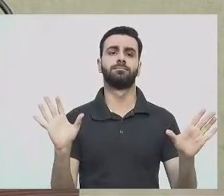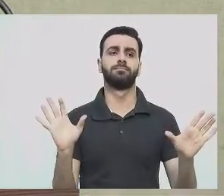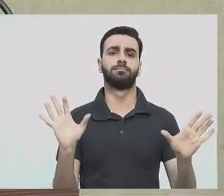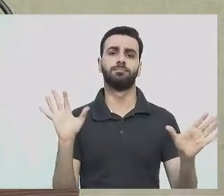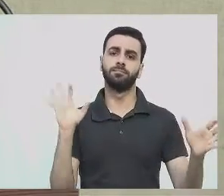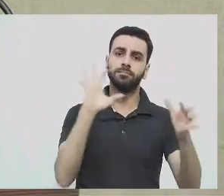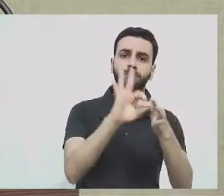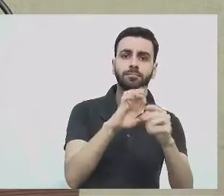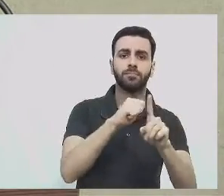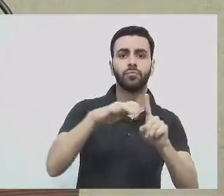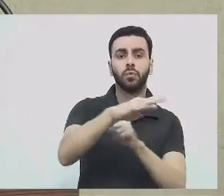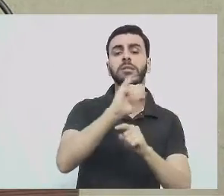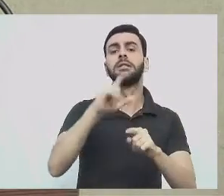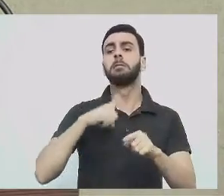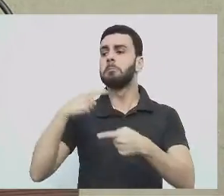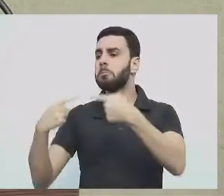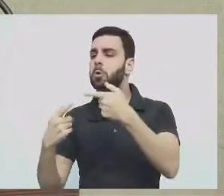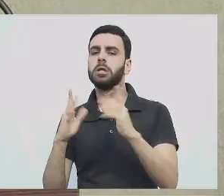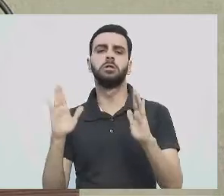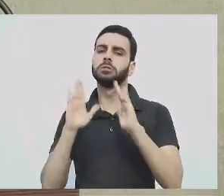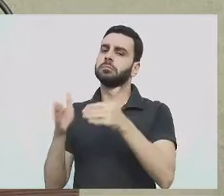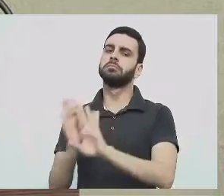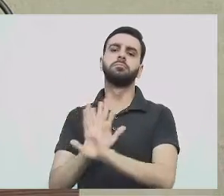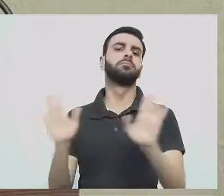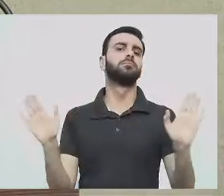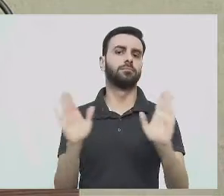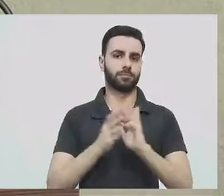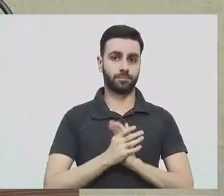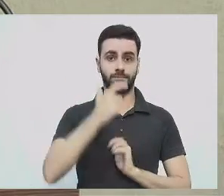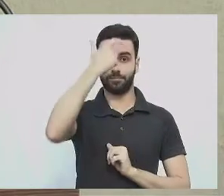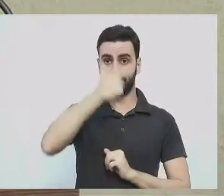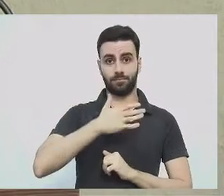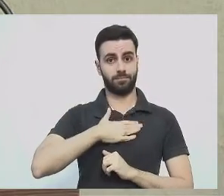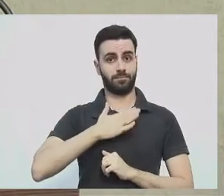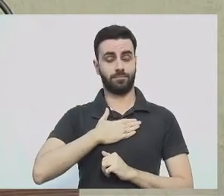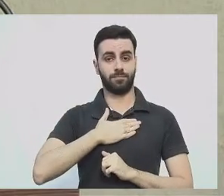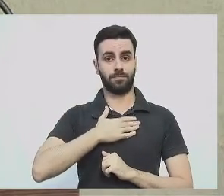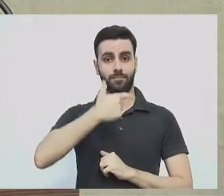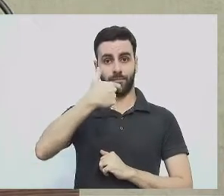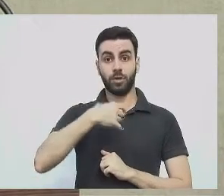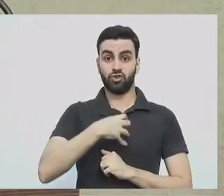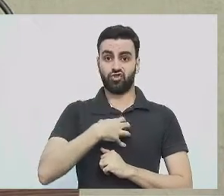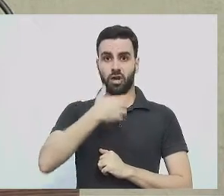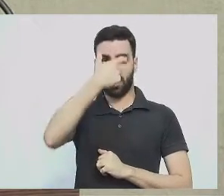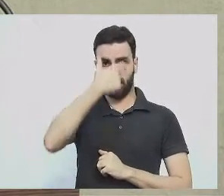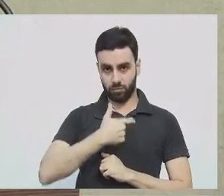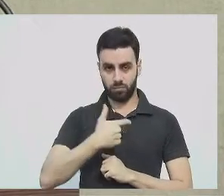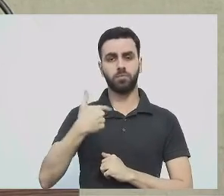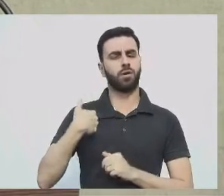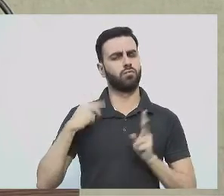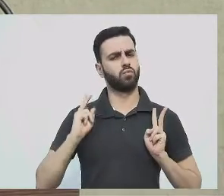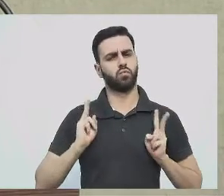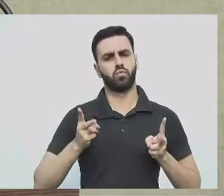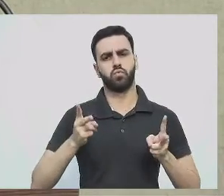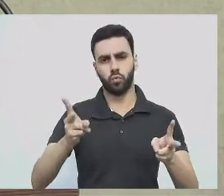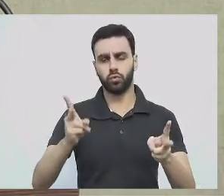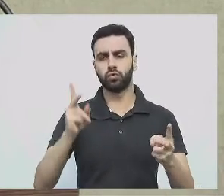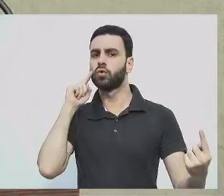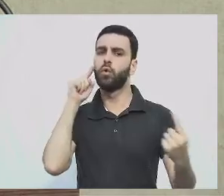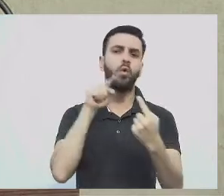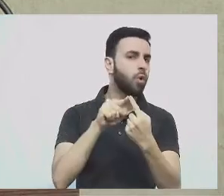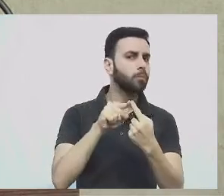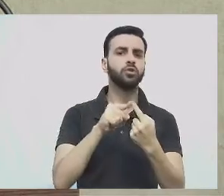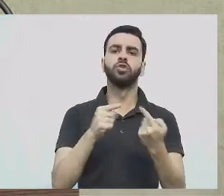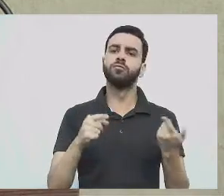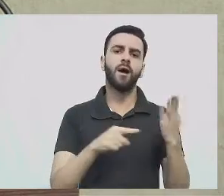povo, independente de política. Então, esse é meu papel. E vou cumprir até morrer, fazer o bem e não ver a